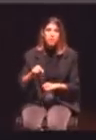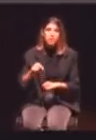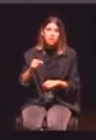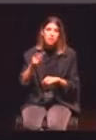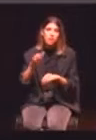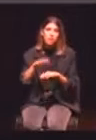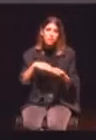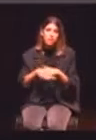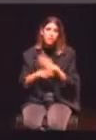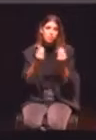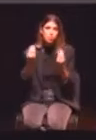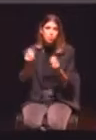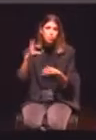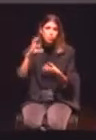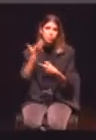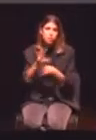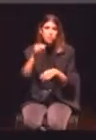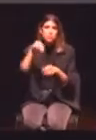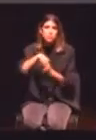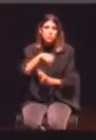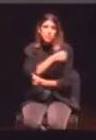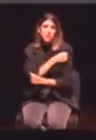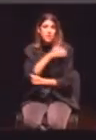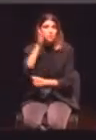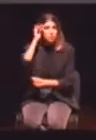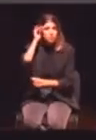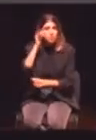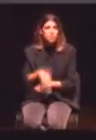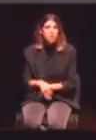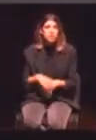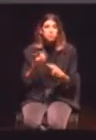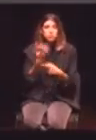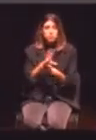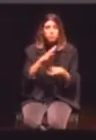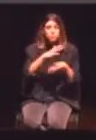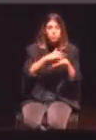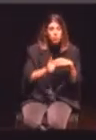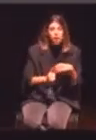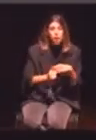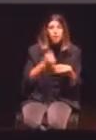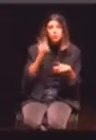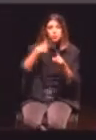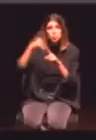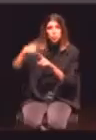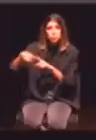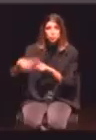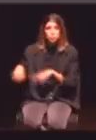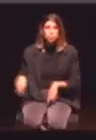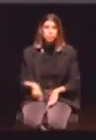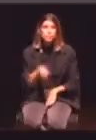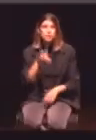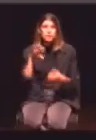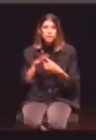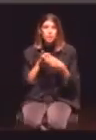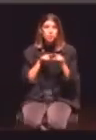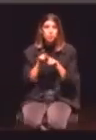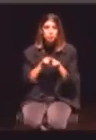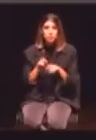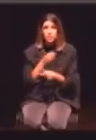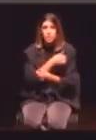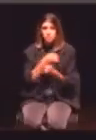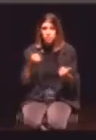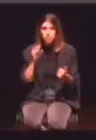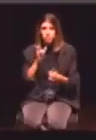por exemplo, na Casa dos Animais de Lisboa, a nível das colónias de gatos, no CRAS, etc. Sobre a política de